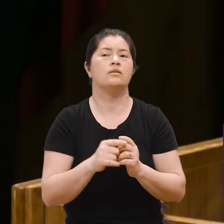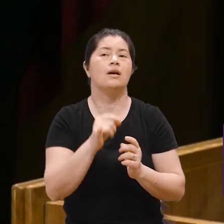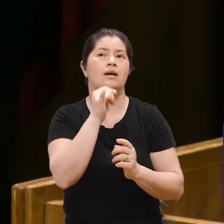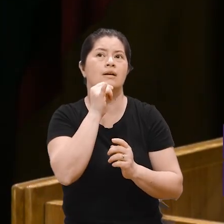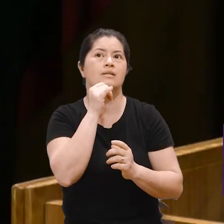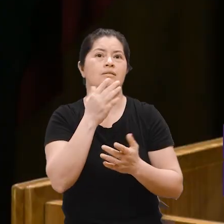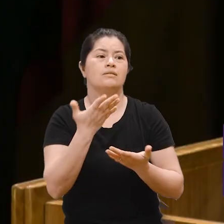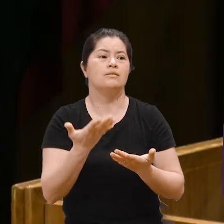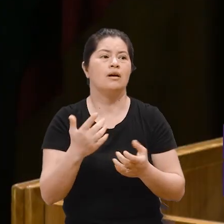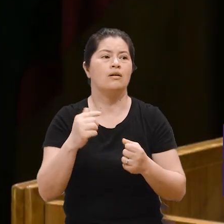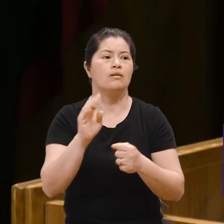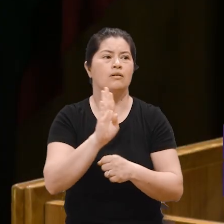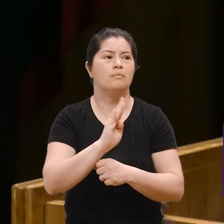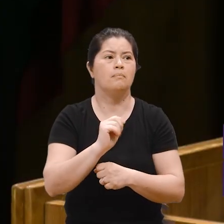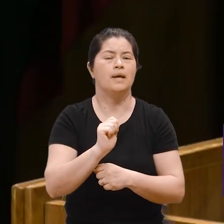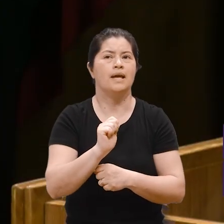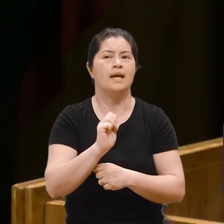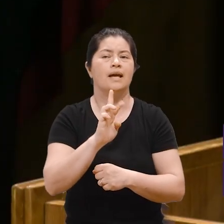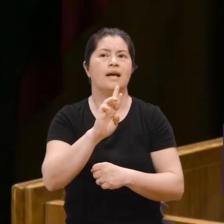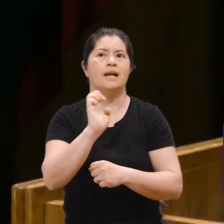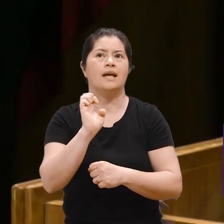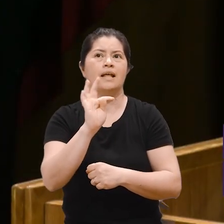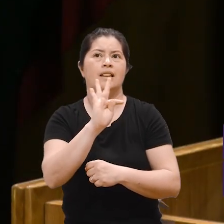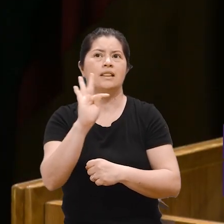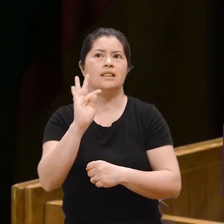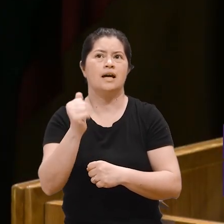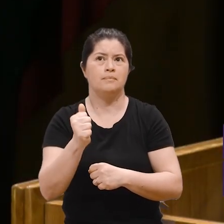cujo titular faleceu agora há pouco, o Walter,